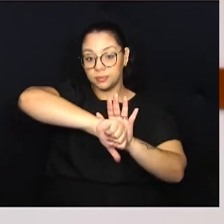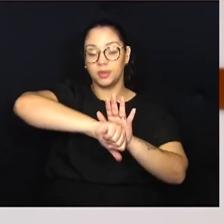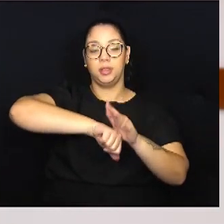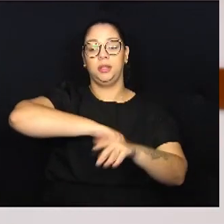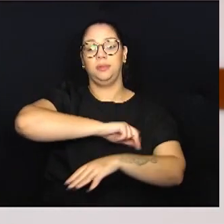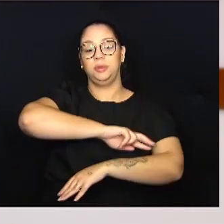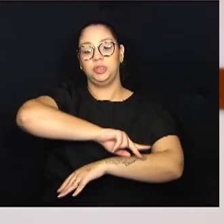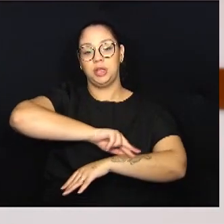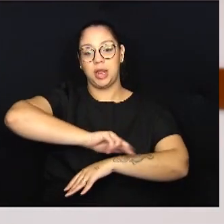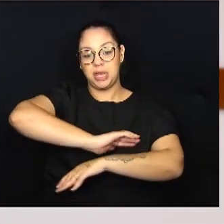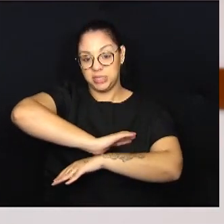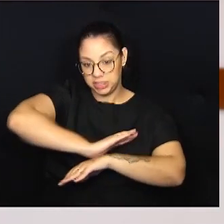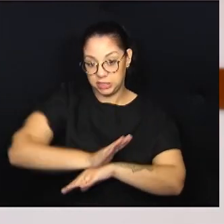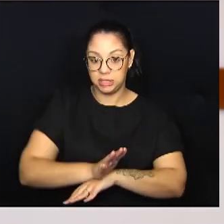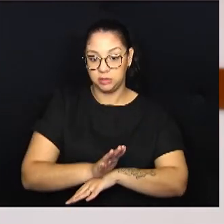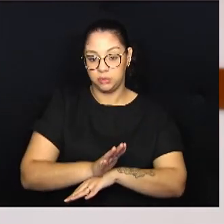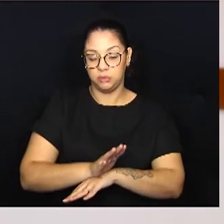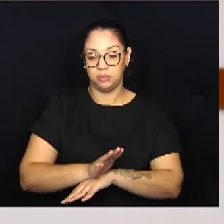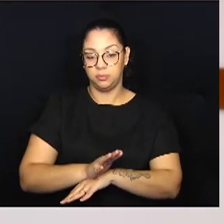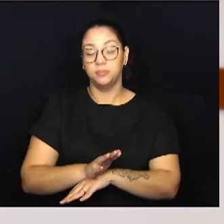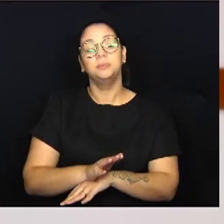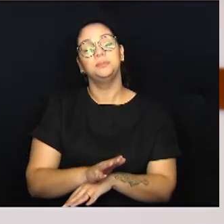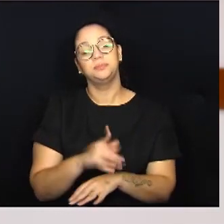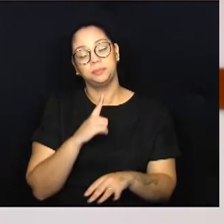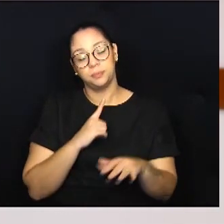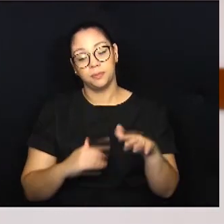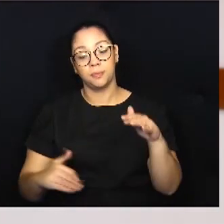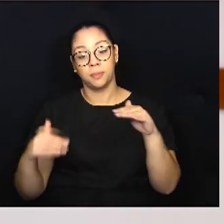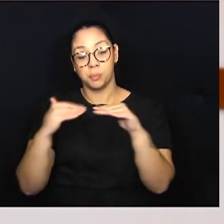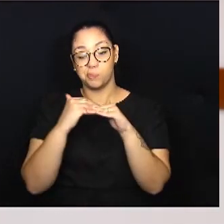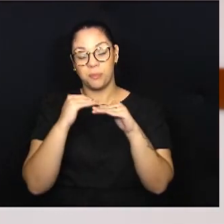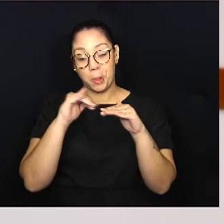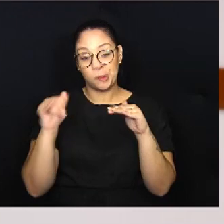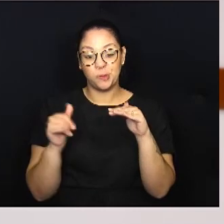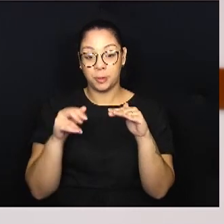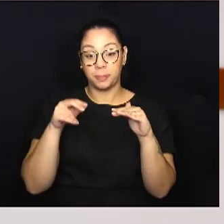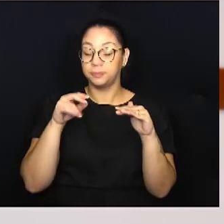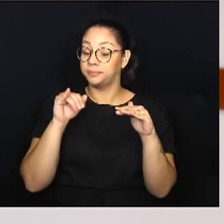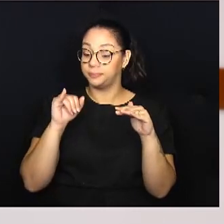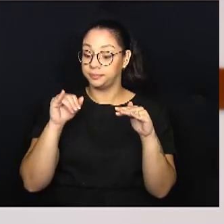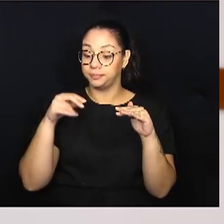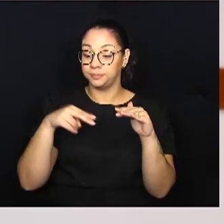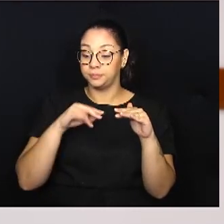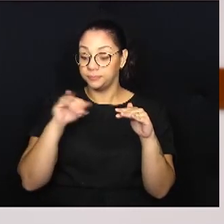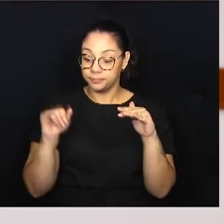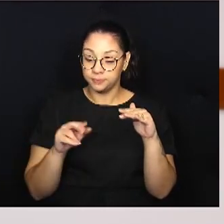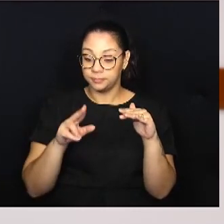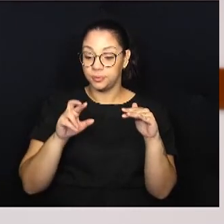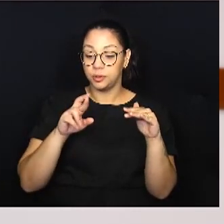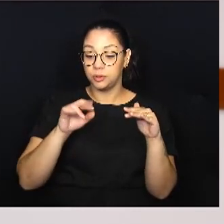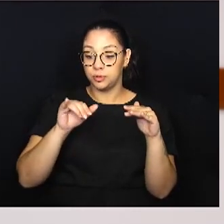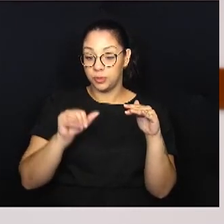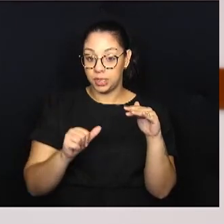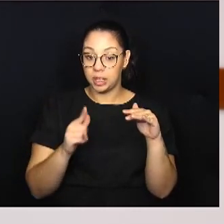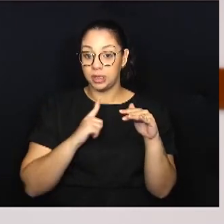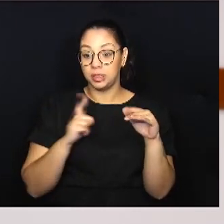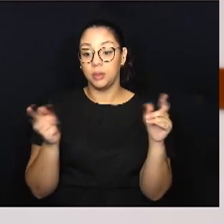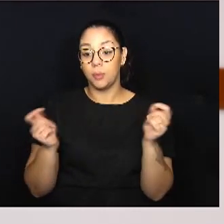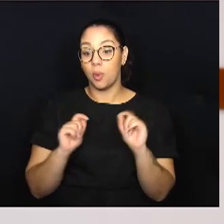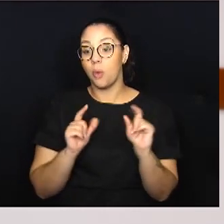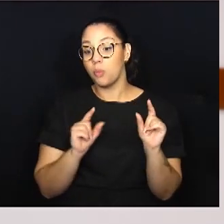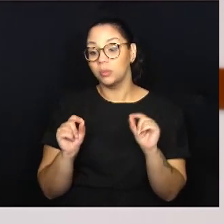com algumas equiparações em relação à injúria, nós temos aí algumas possibilidades na questão